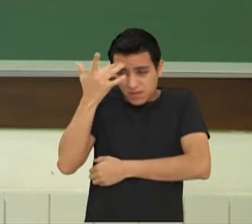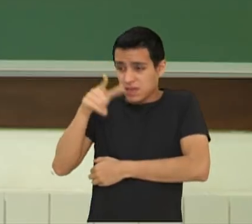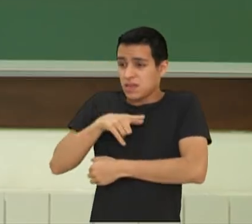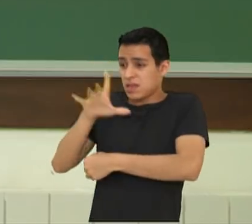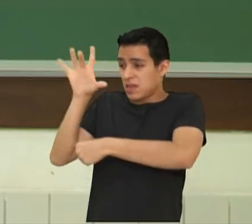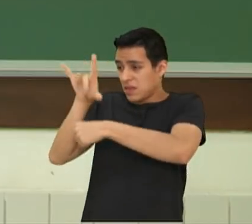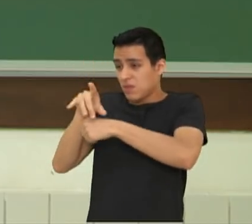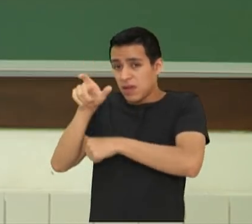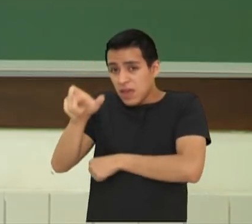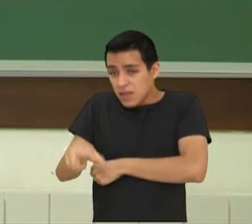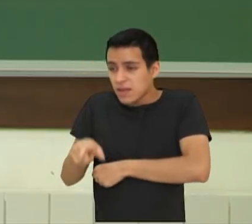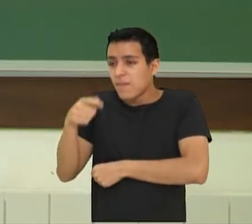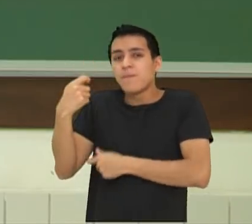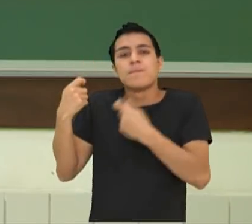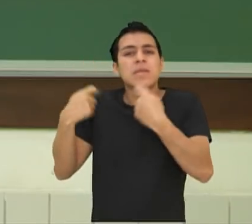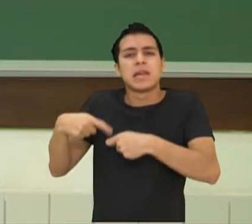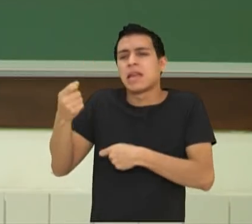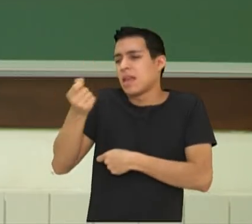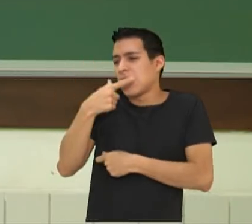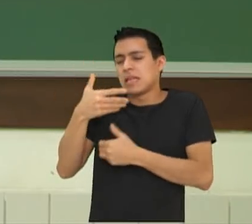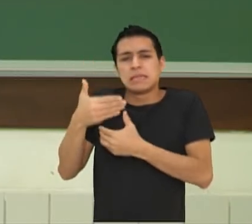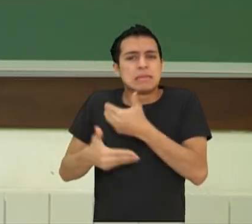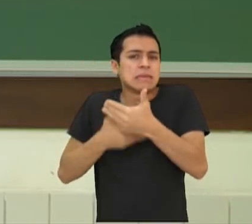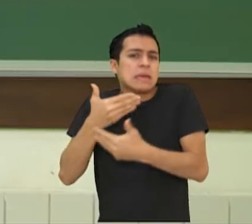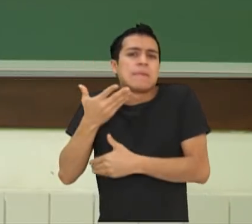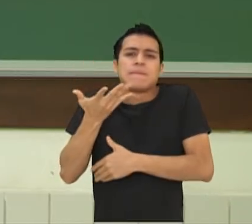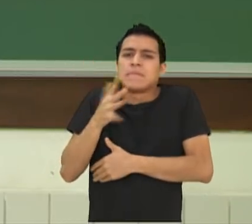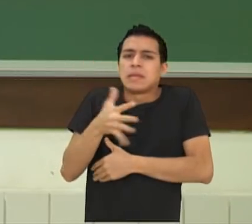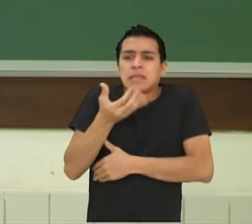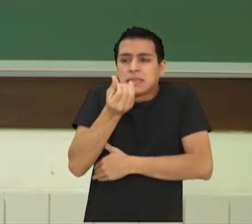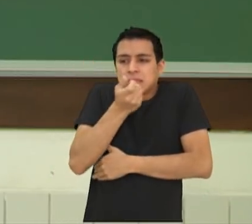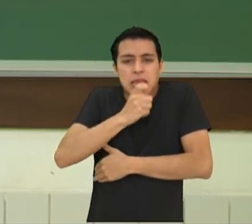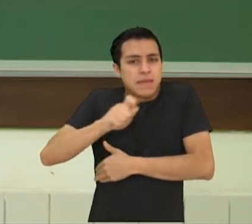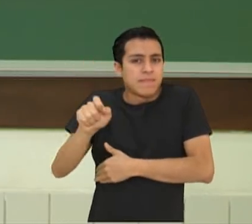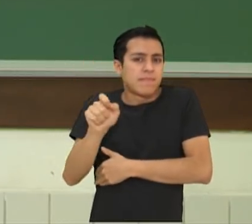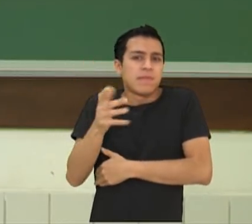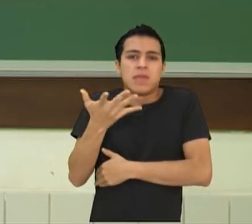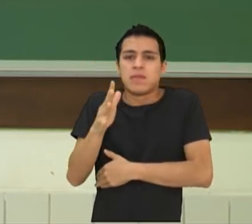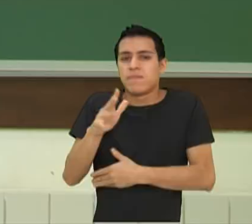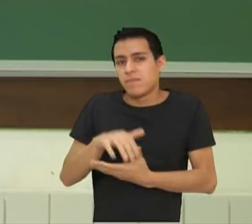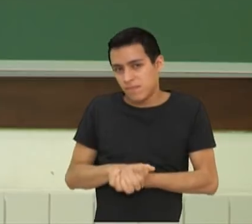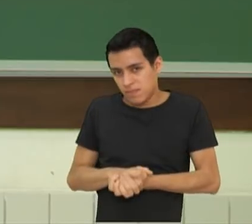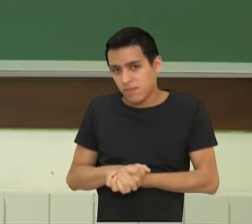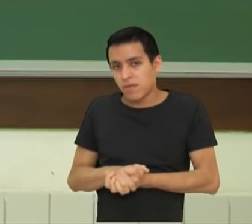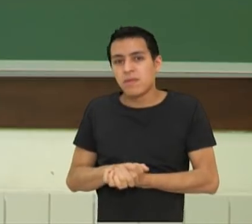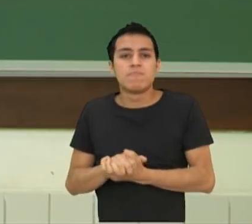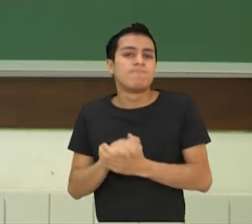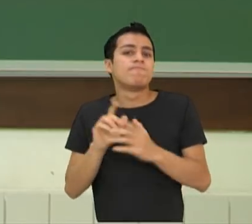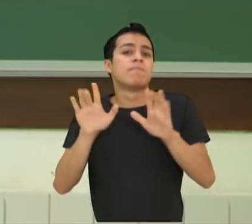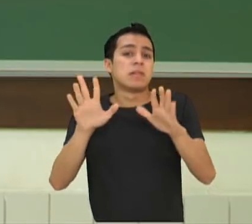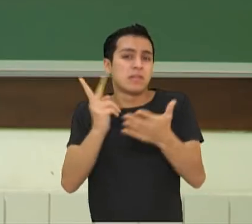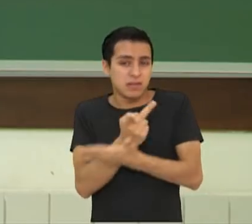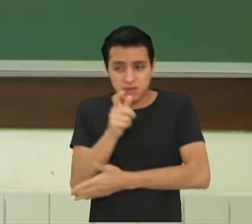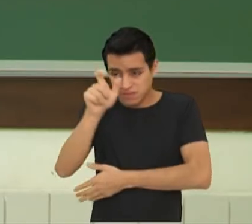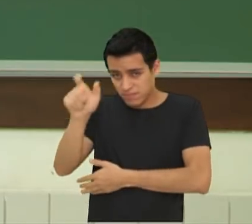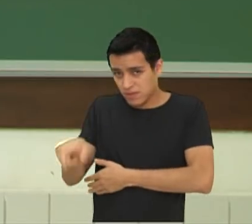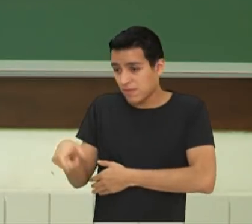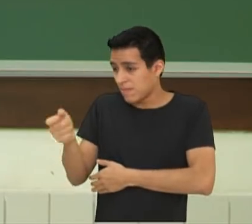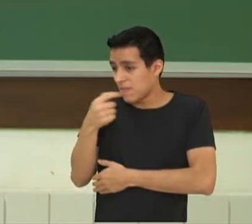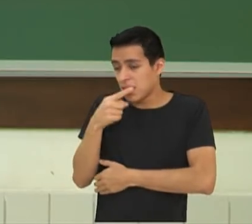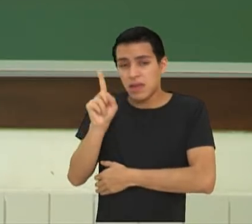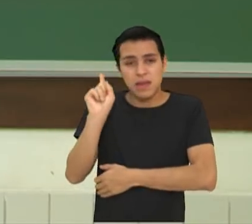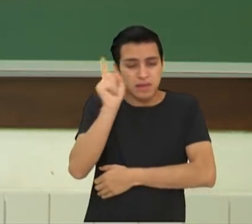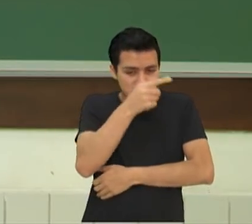com tuberculose tem que tomar remédio por, no mínimo, 6 meses. Só que o que acontece? A pessoa toma o remédio na